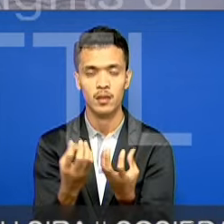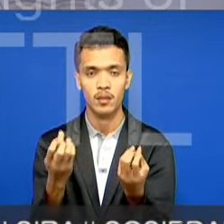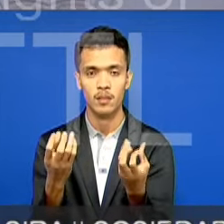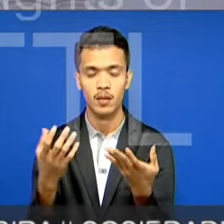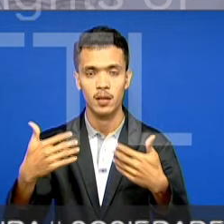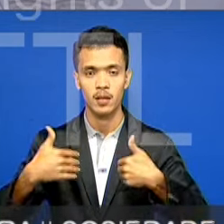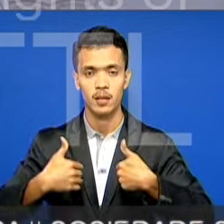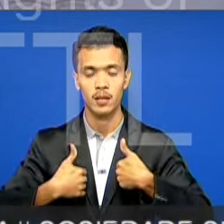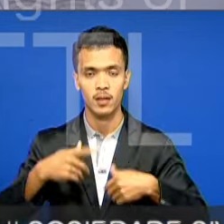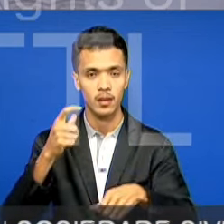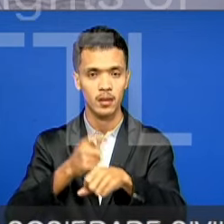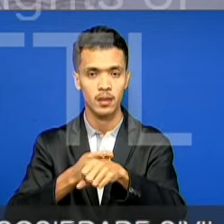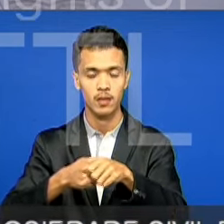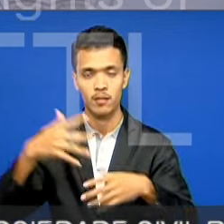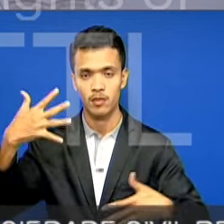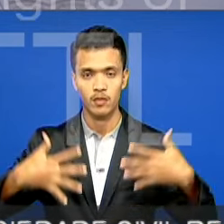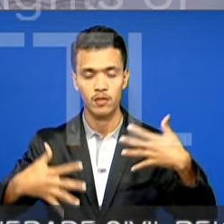fundo lá. Mas,